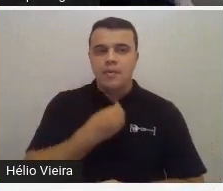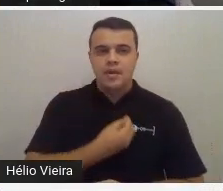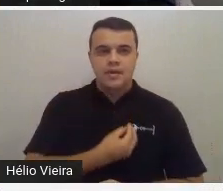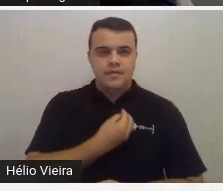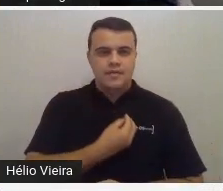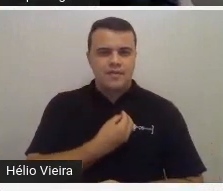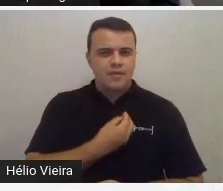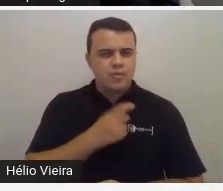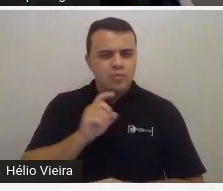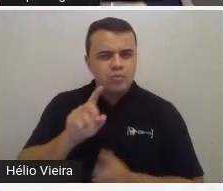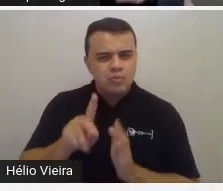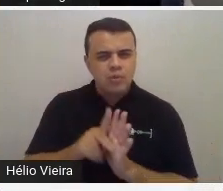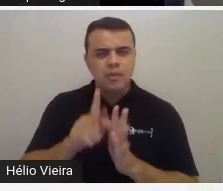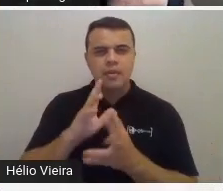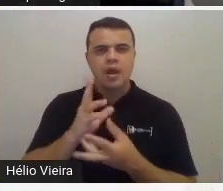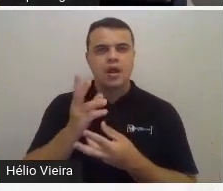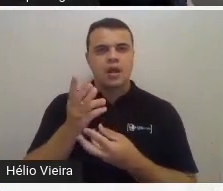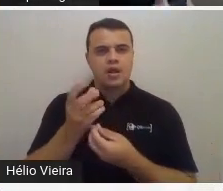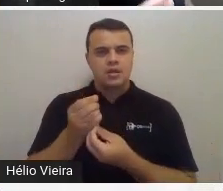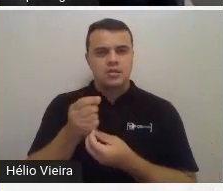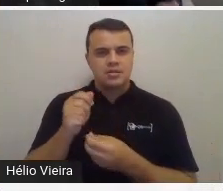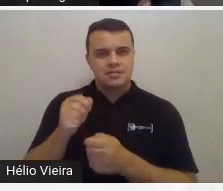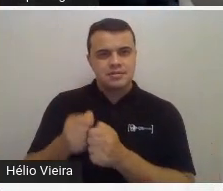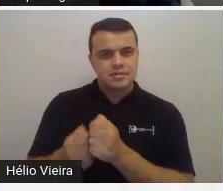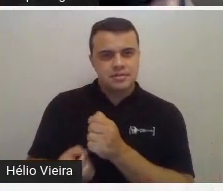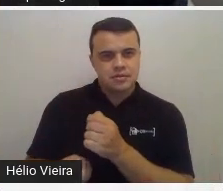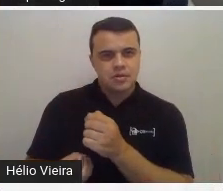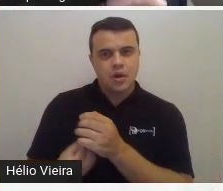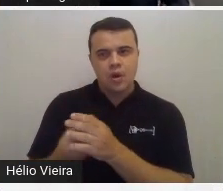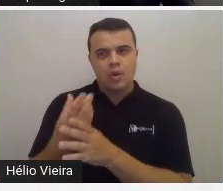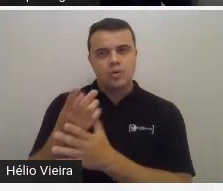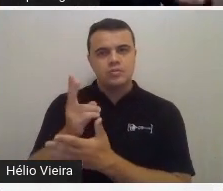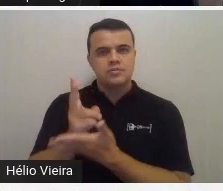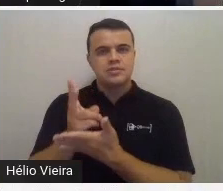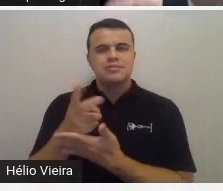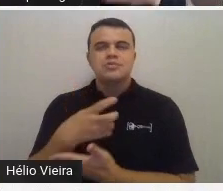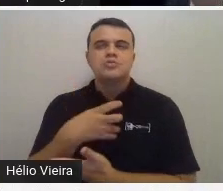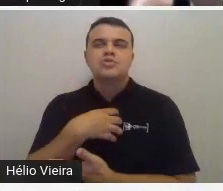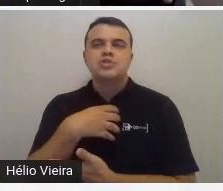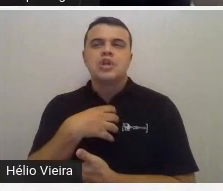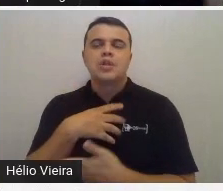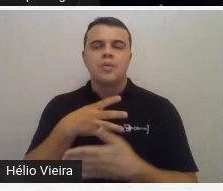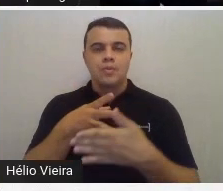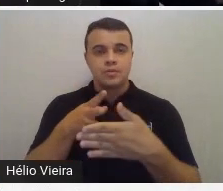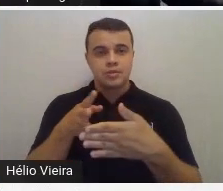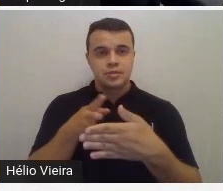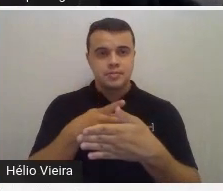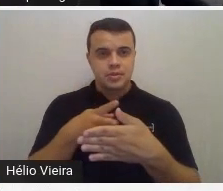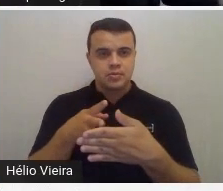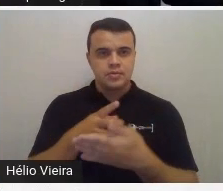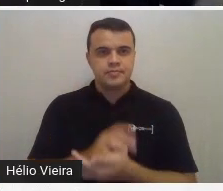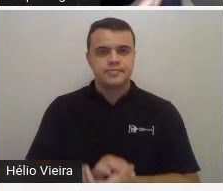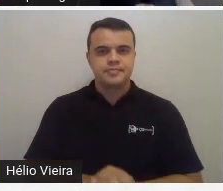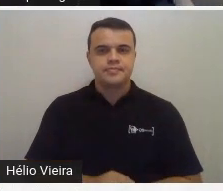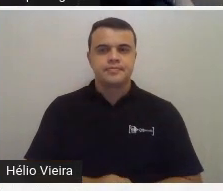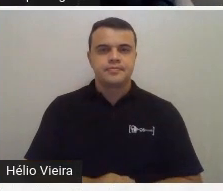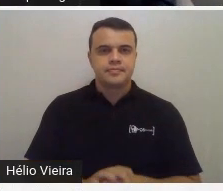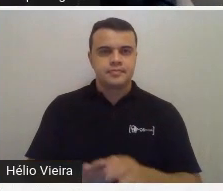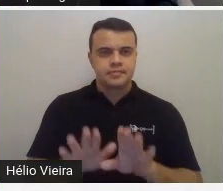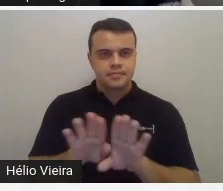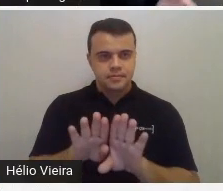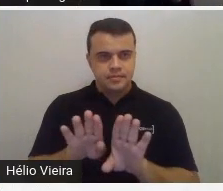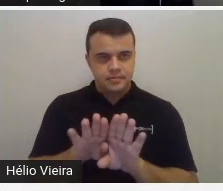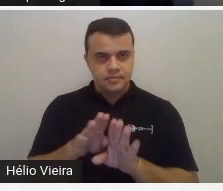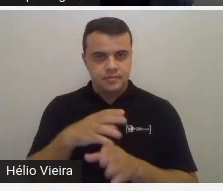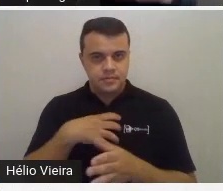sua arte, a criou, tentou criar pelo menos um método de pintura, também